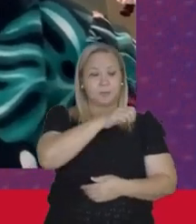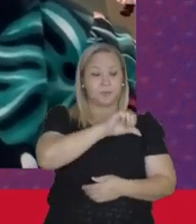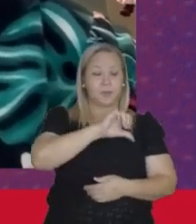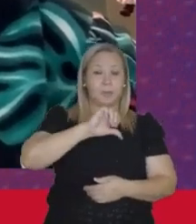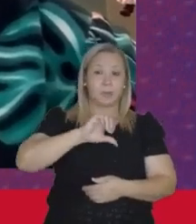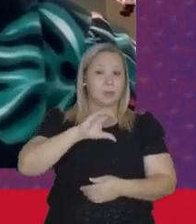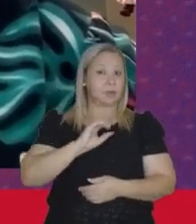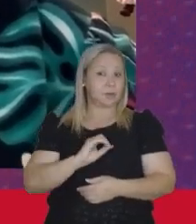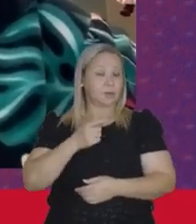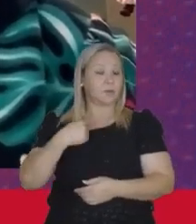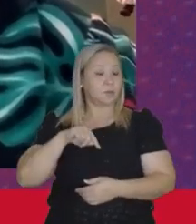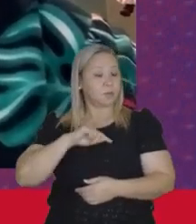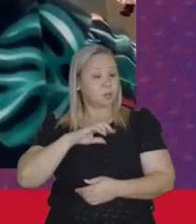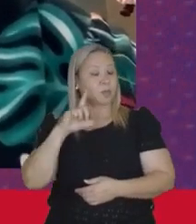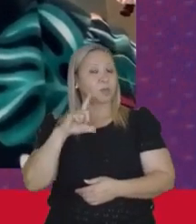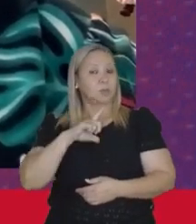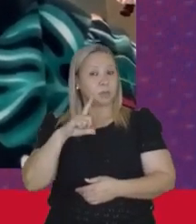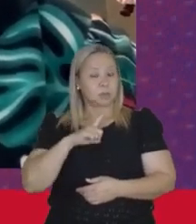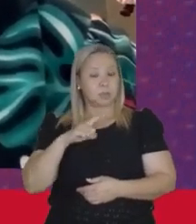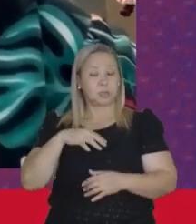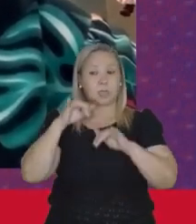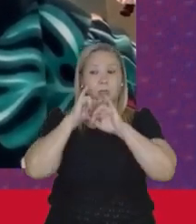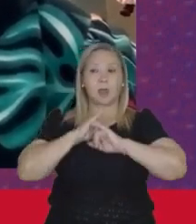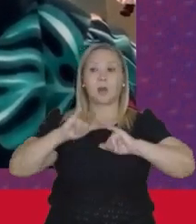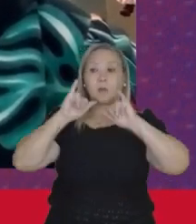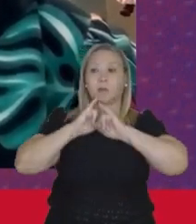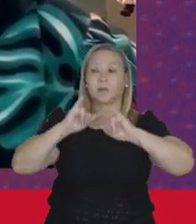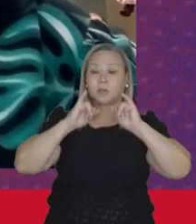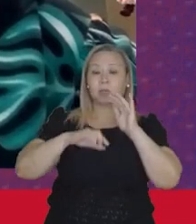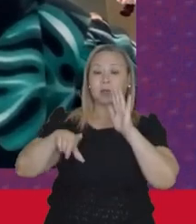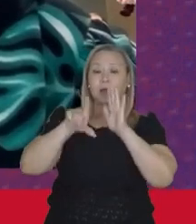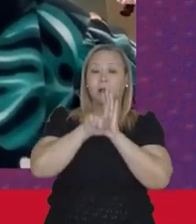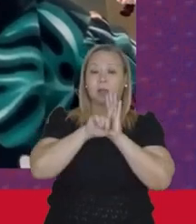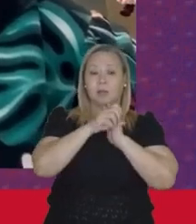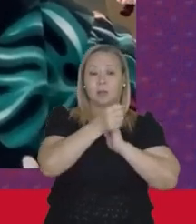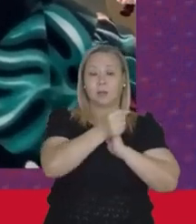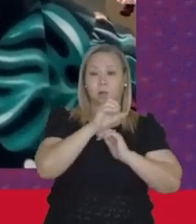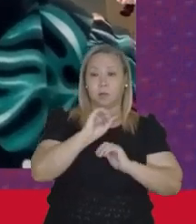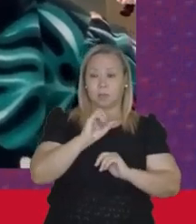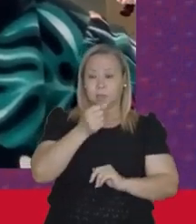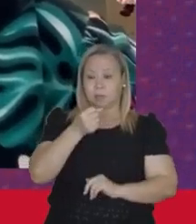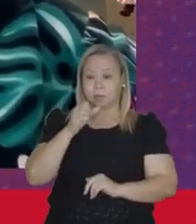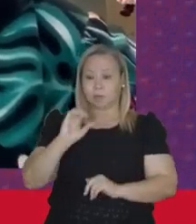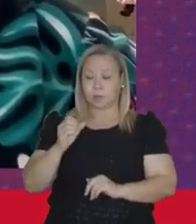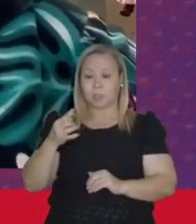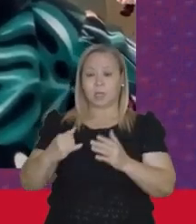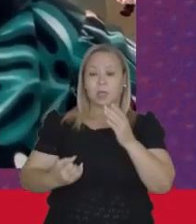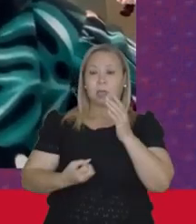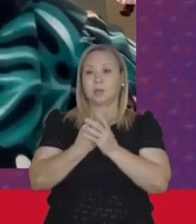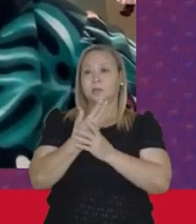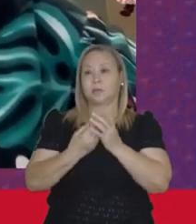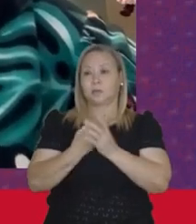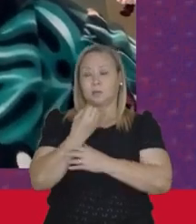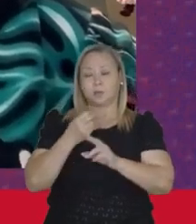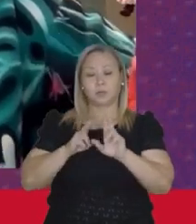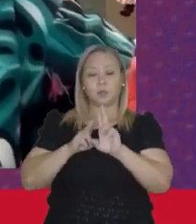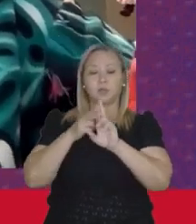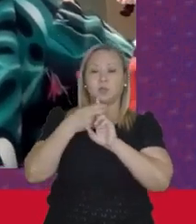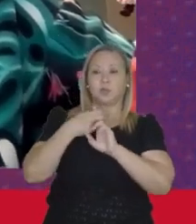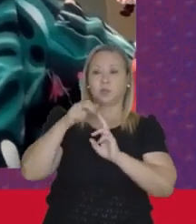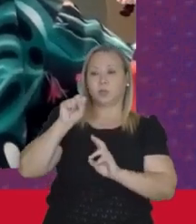1990, nós temos a publicação da Lei 8080, que institui o Sistema Único de